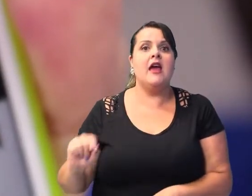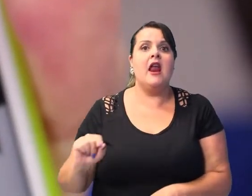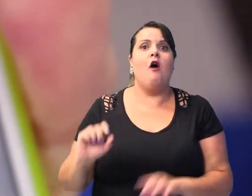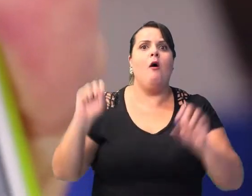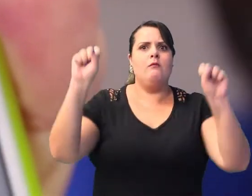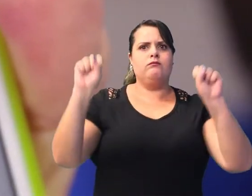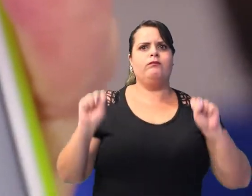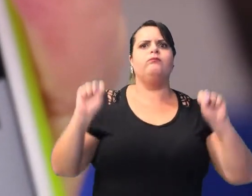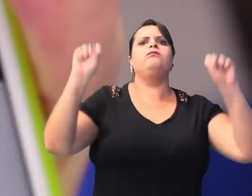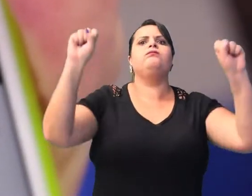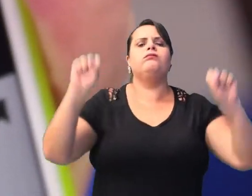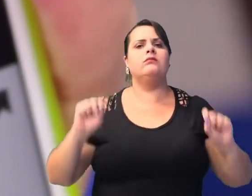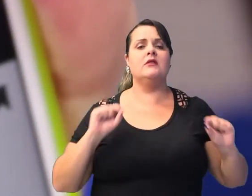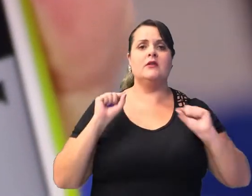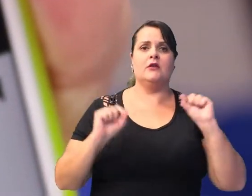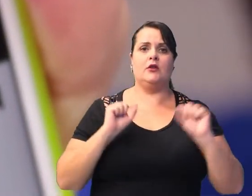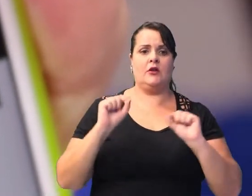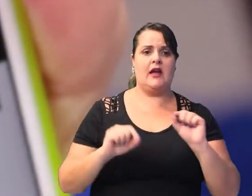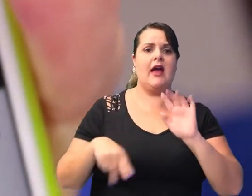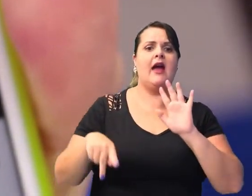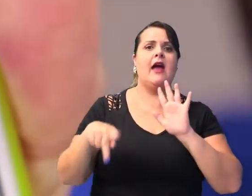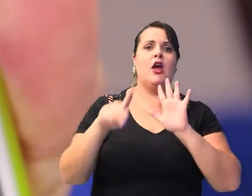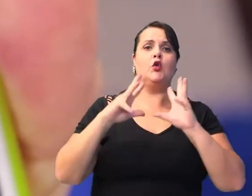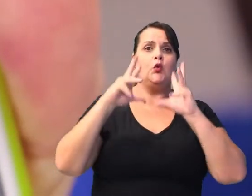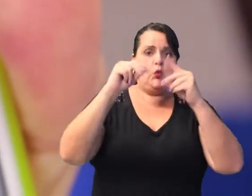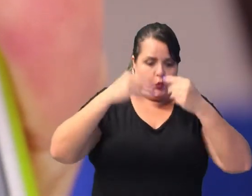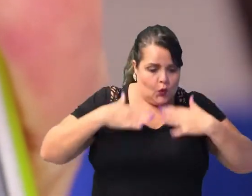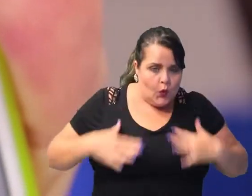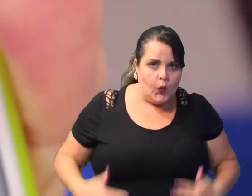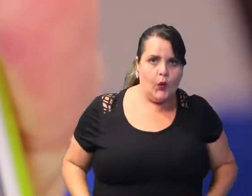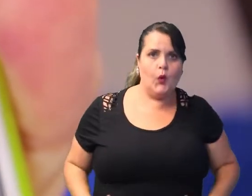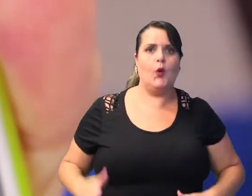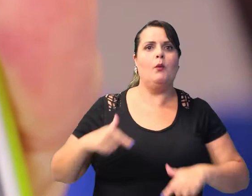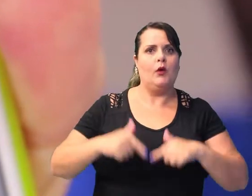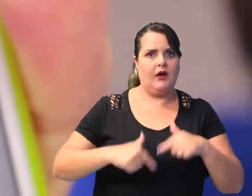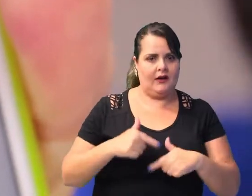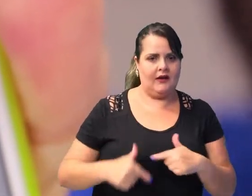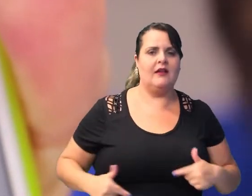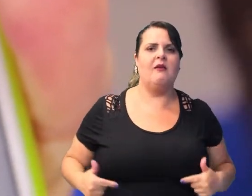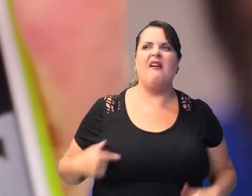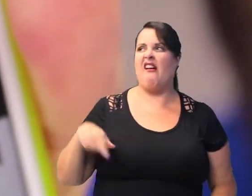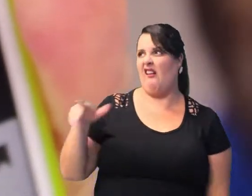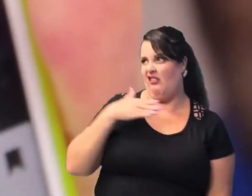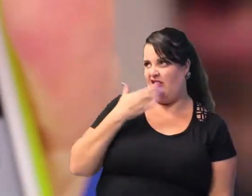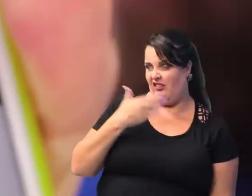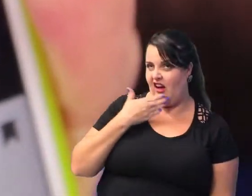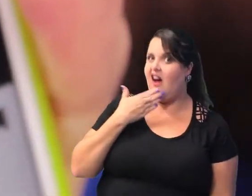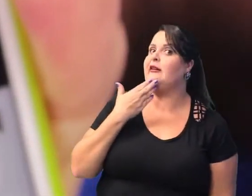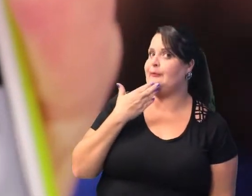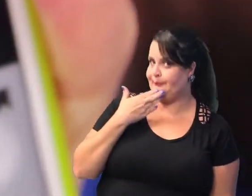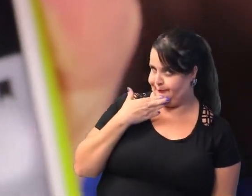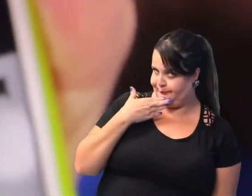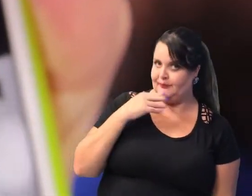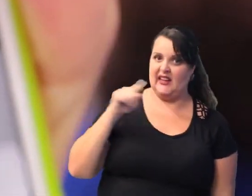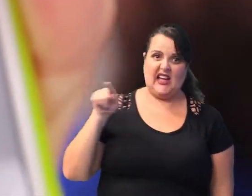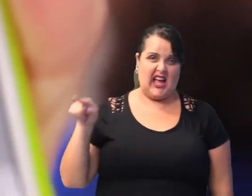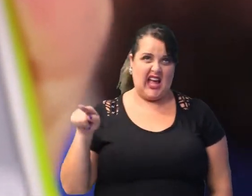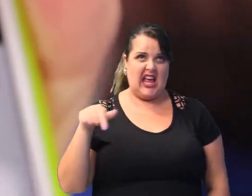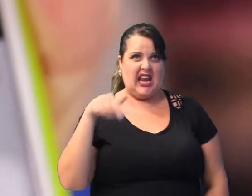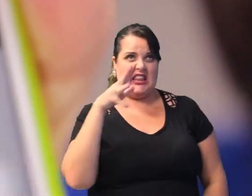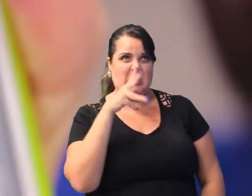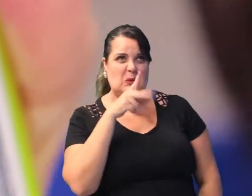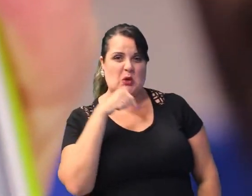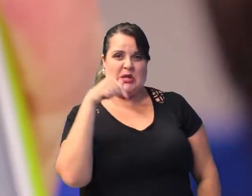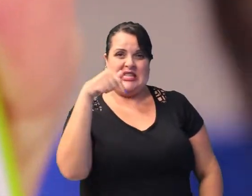pula essa é uma barra otimizar todos os músculos do corpo para fazer a barba e sociais é fácil fazer vai fazê lo e